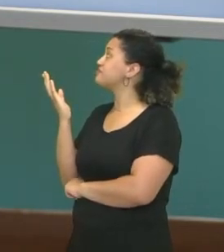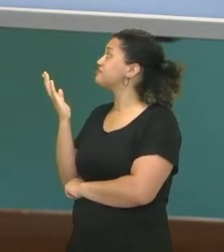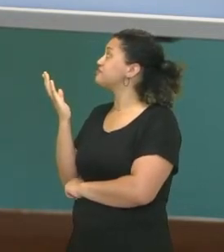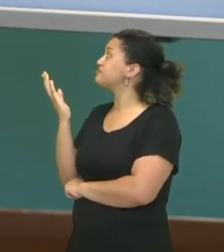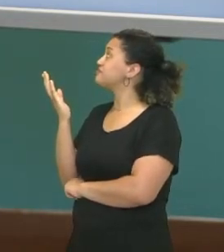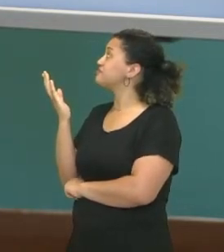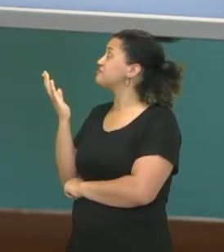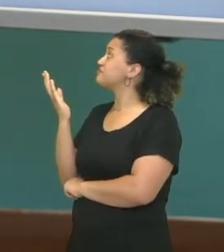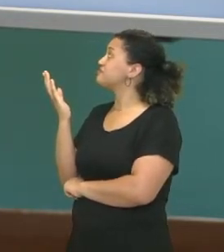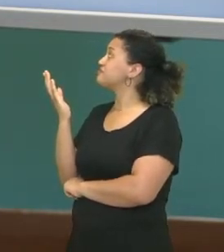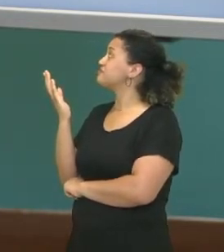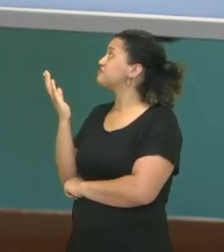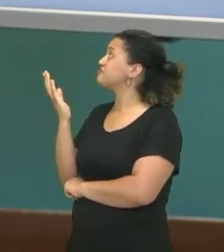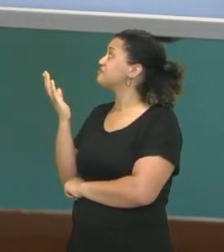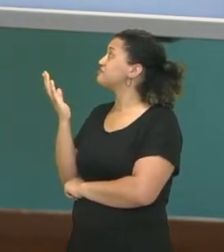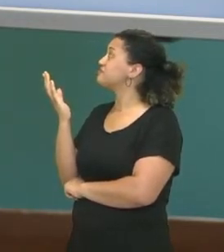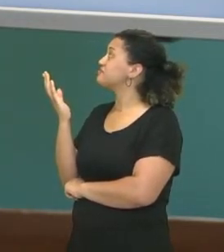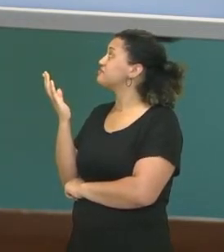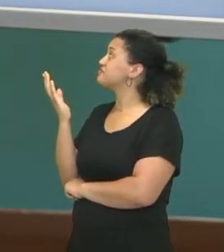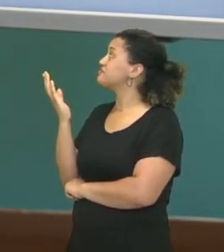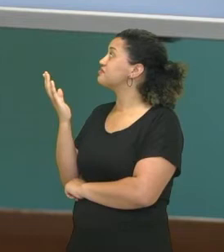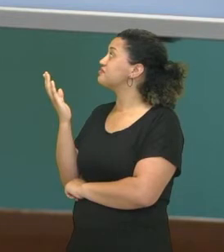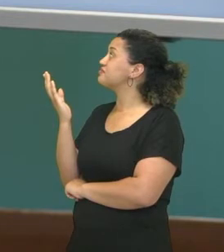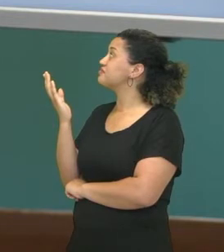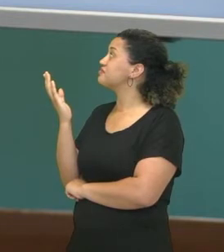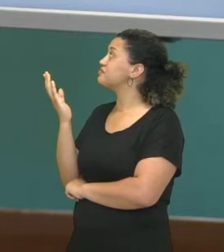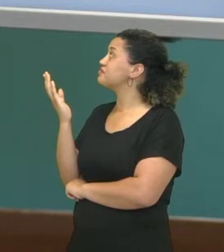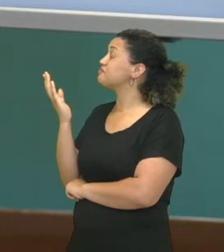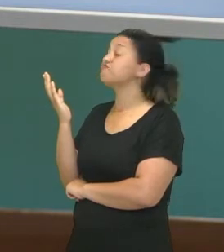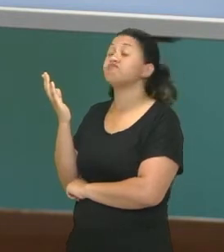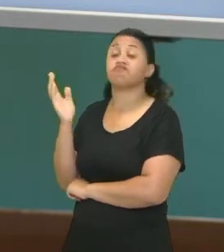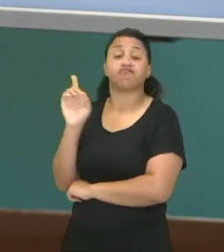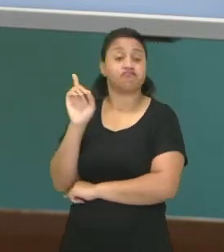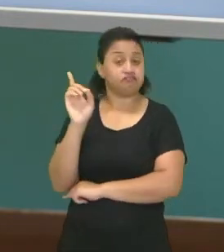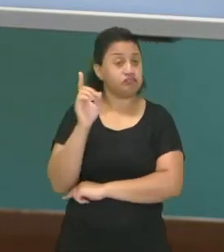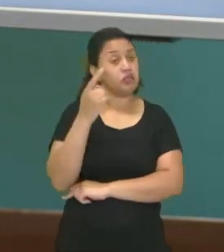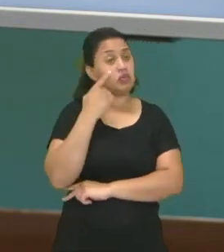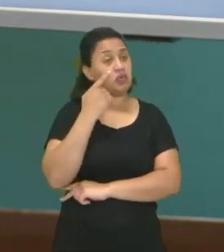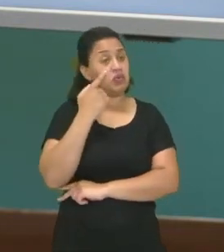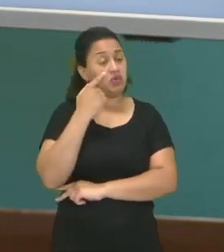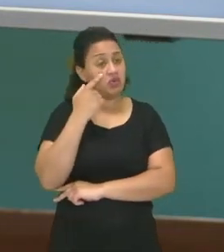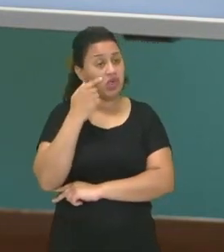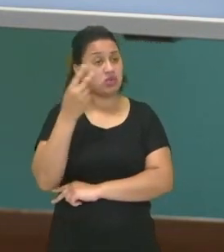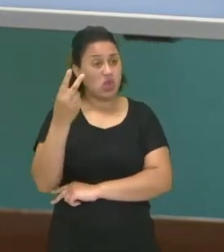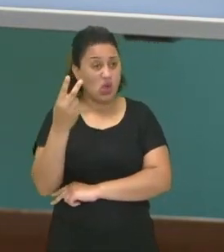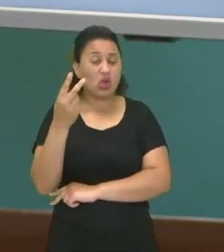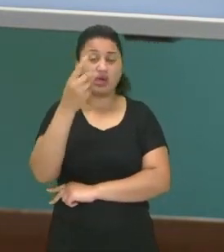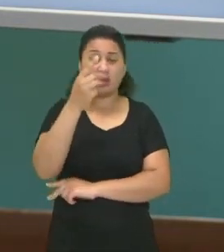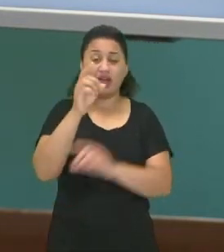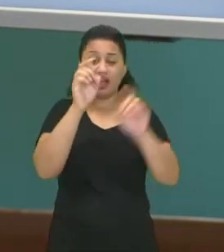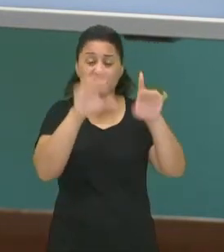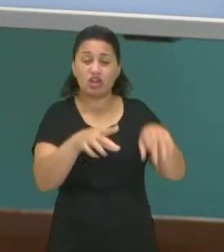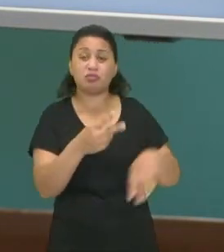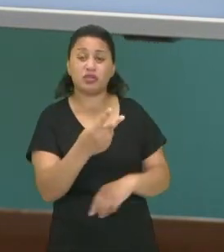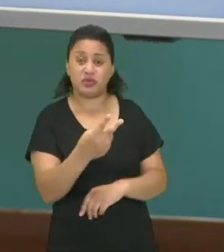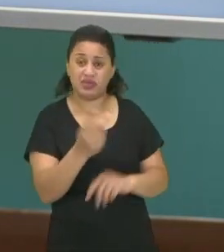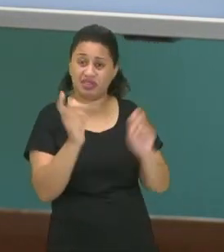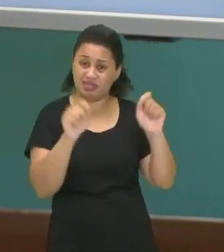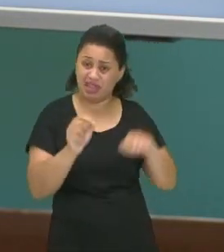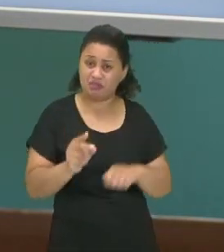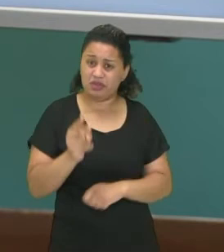vezes 4 é 8, né? 10 menos 8, a gente tem o resto 2. Vamos ver se dá para continuar essa divisão? Dá sim,